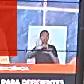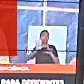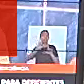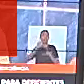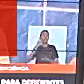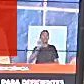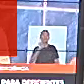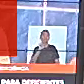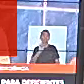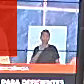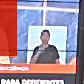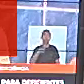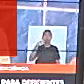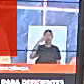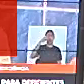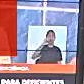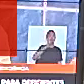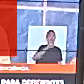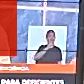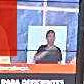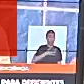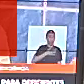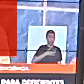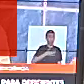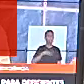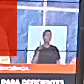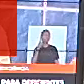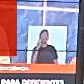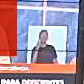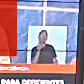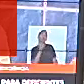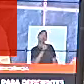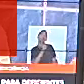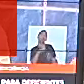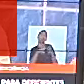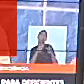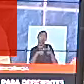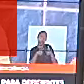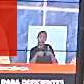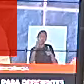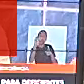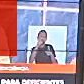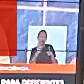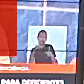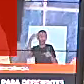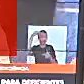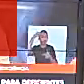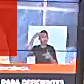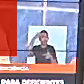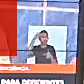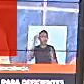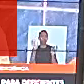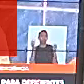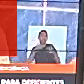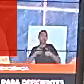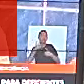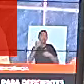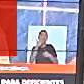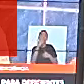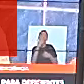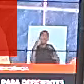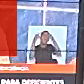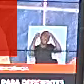o autista, as pessoas que têm problemas normalmente, entendeu, né? mentais que ele tem um parafuso solto. Eu a